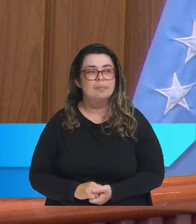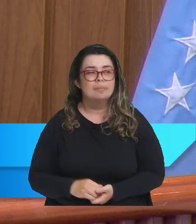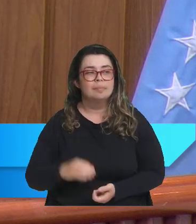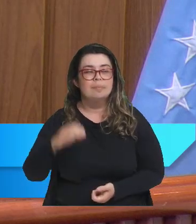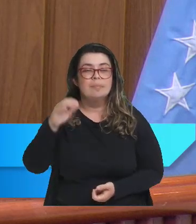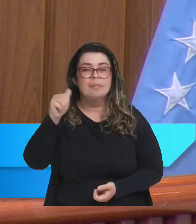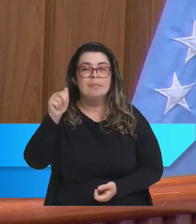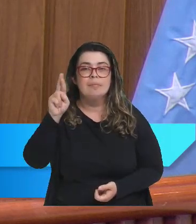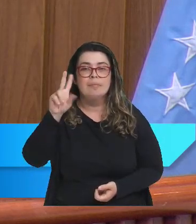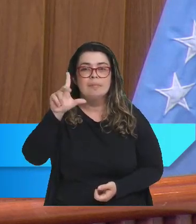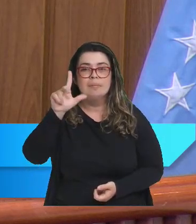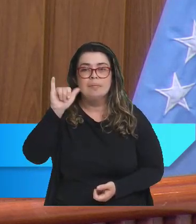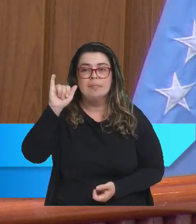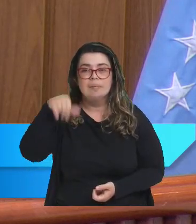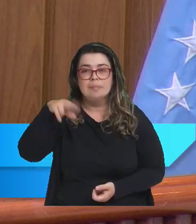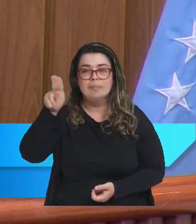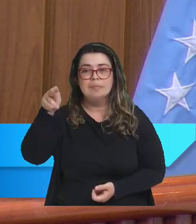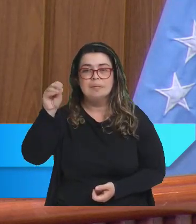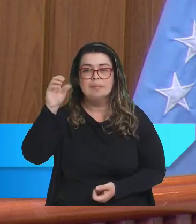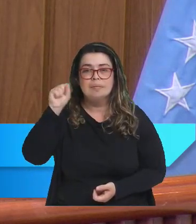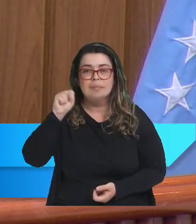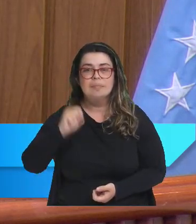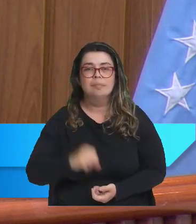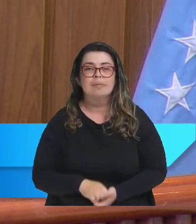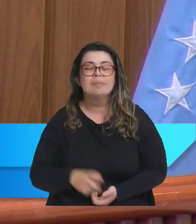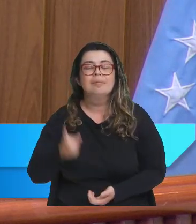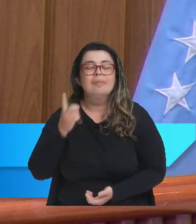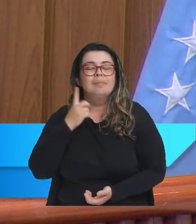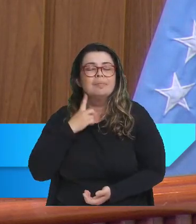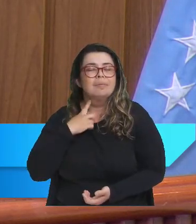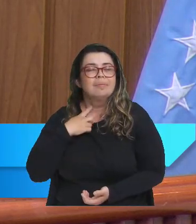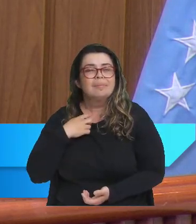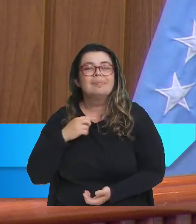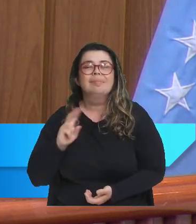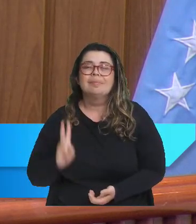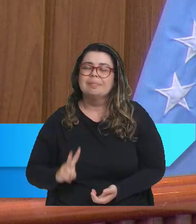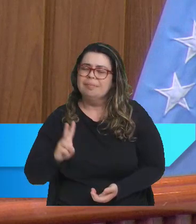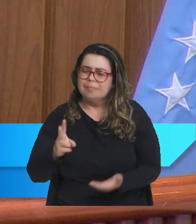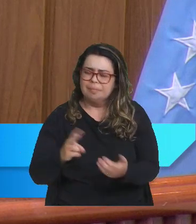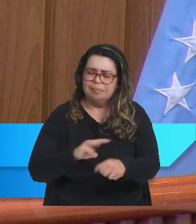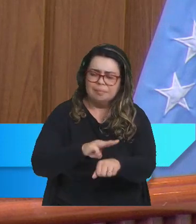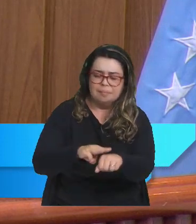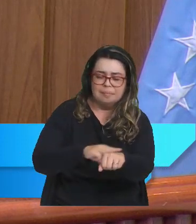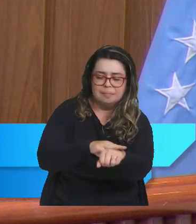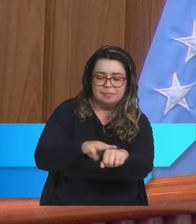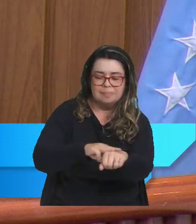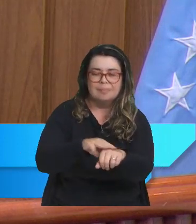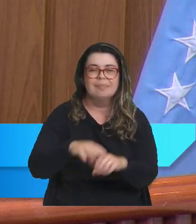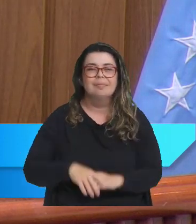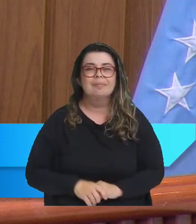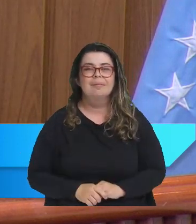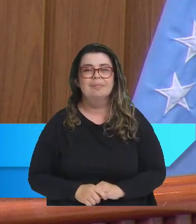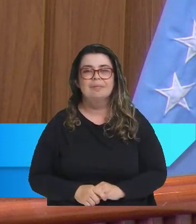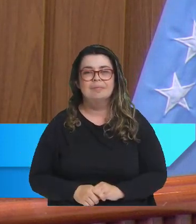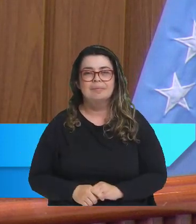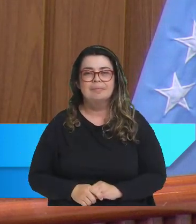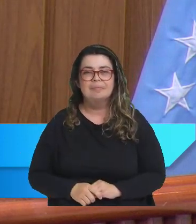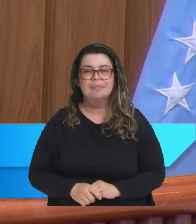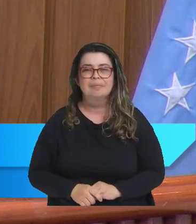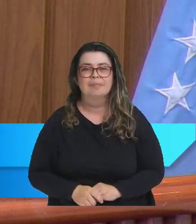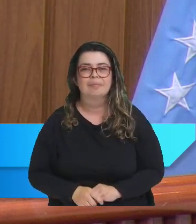aí, né? E tem uma vontade enorme, né? Sempre conversando ali, né? E tem